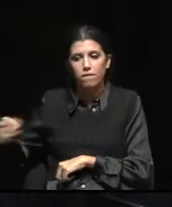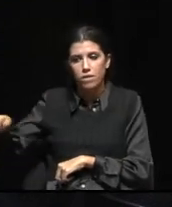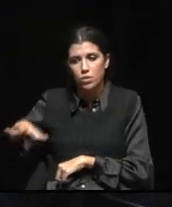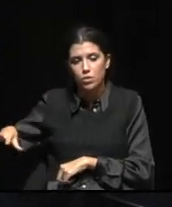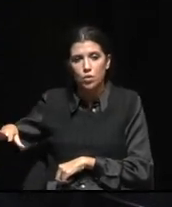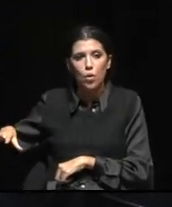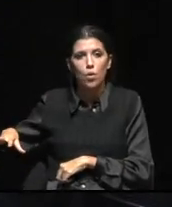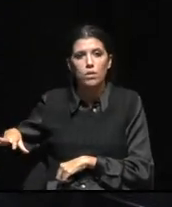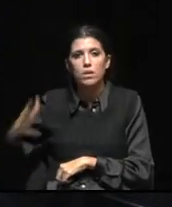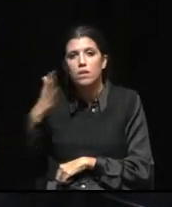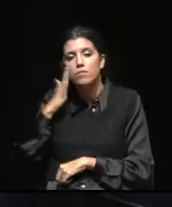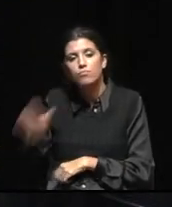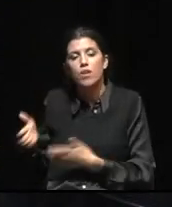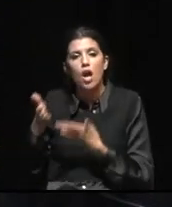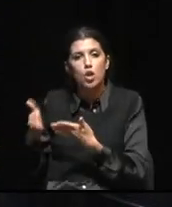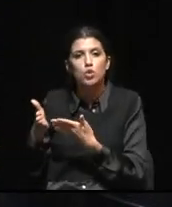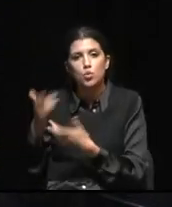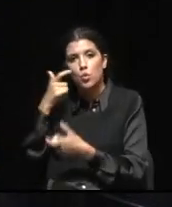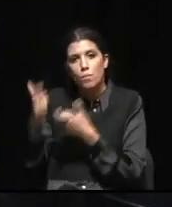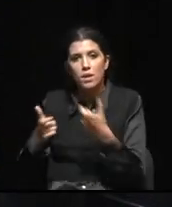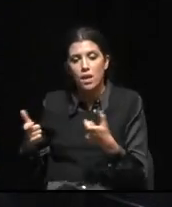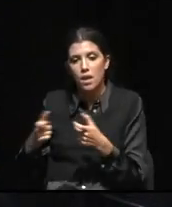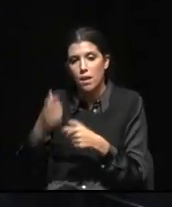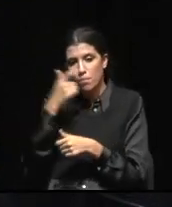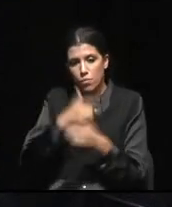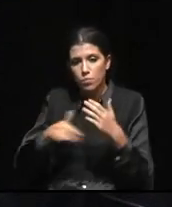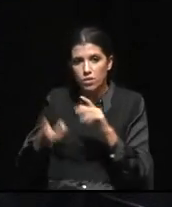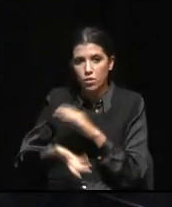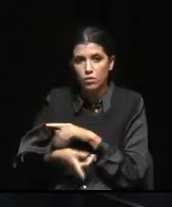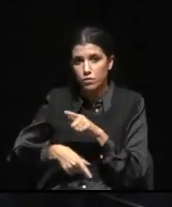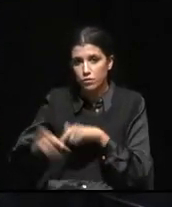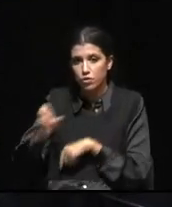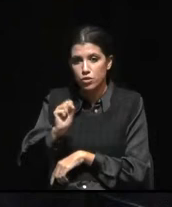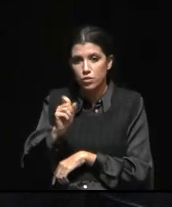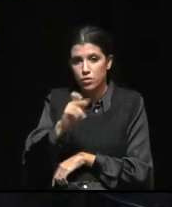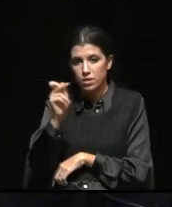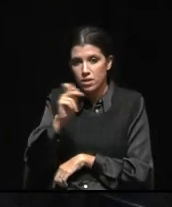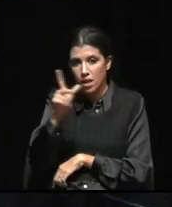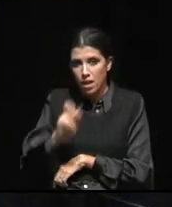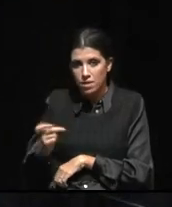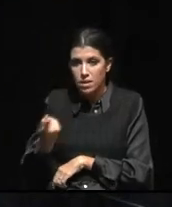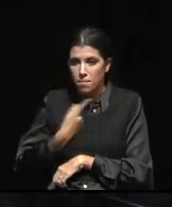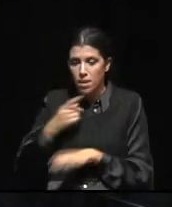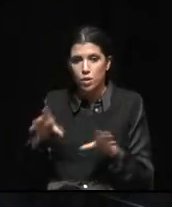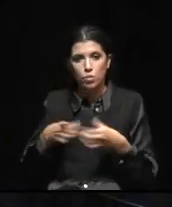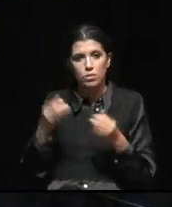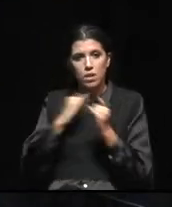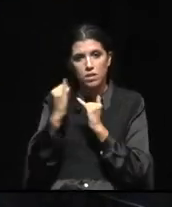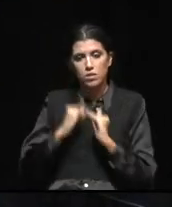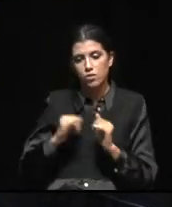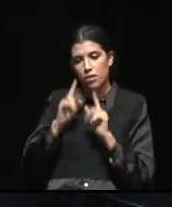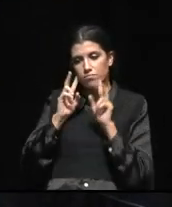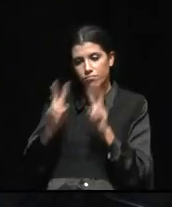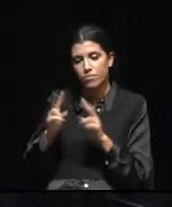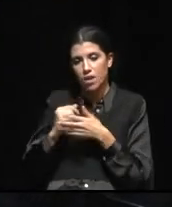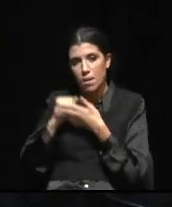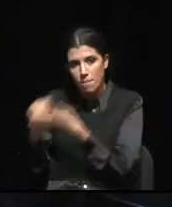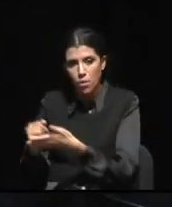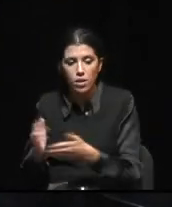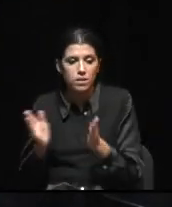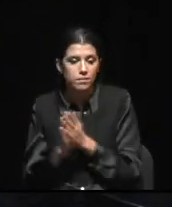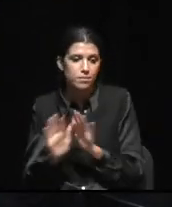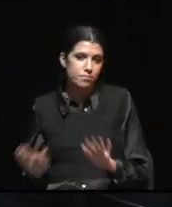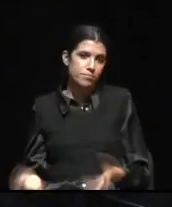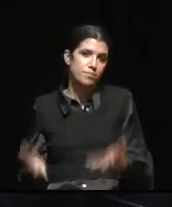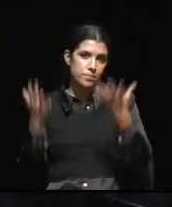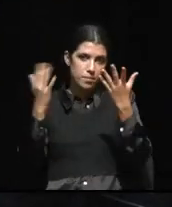plataforma de ajuda humanitária à população da faixa de gasa que deve ser apoiada pela Comunidade Internacional e saudamos o apoio